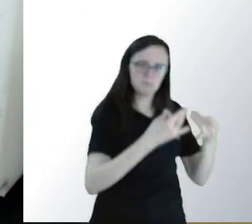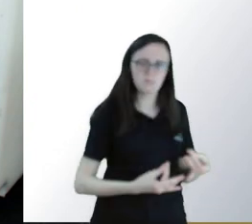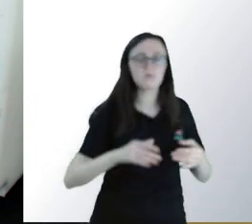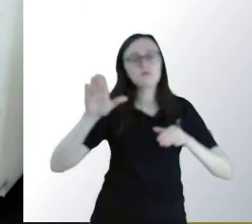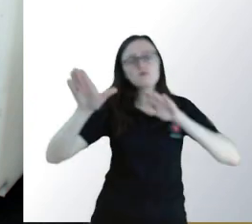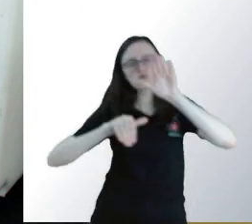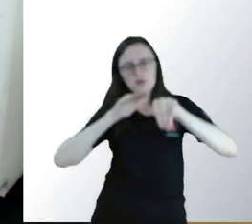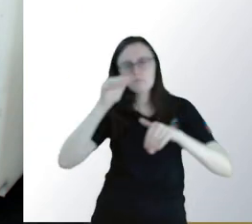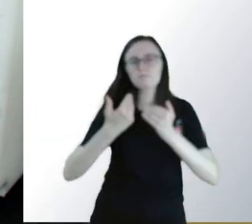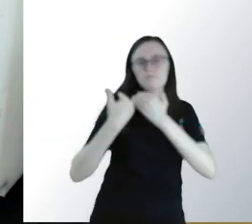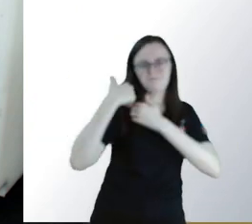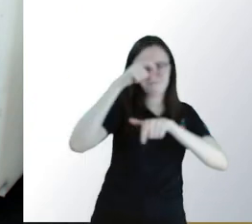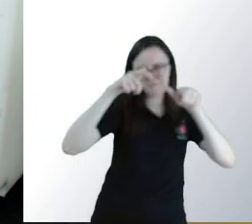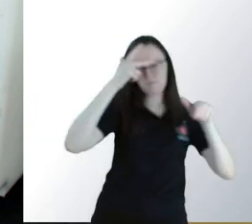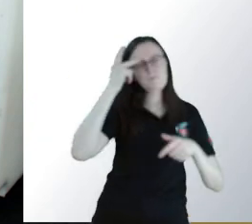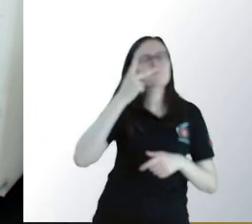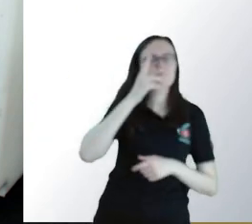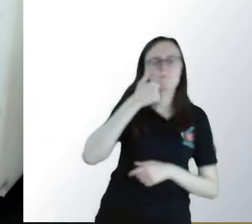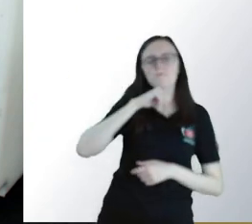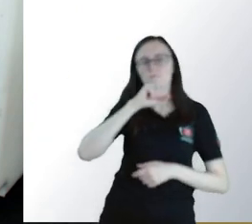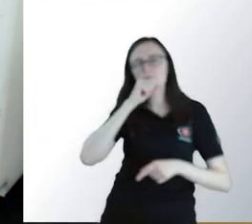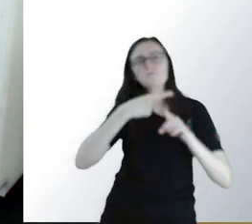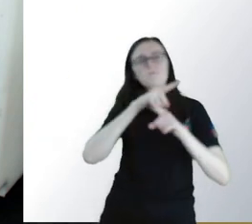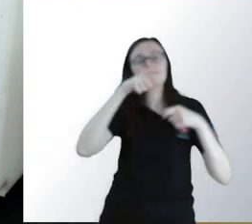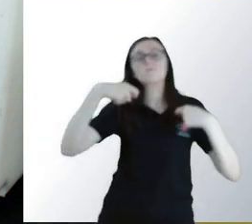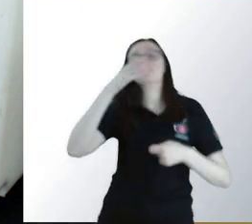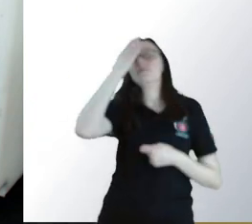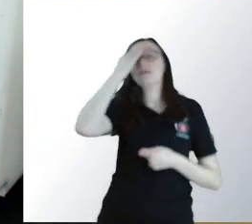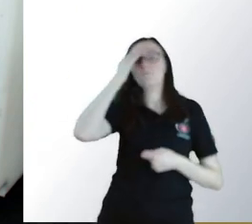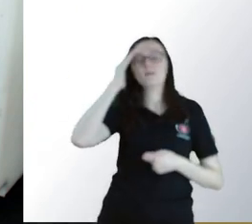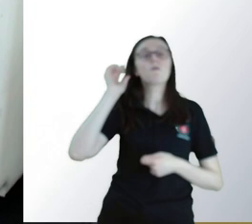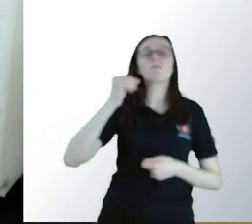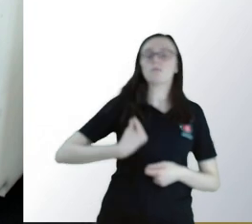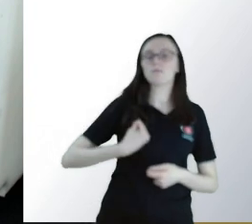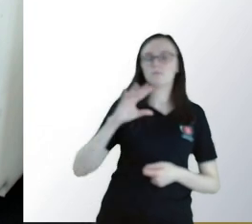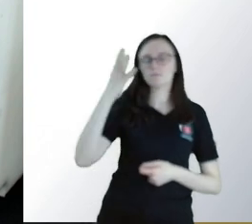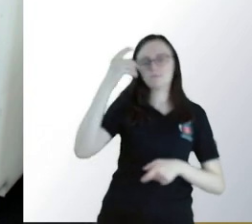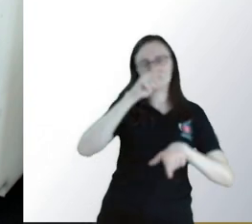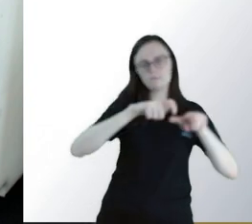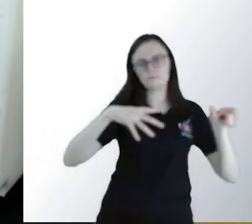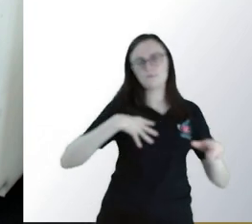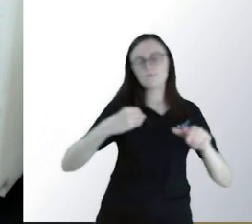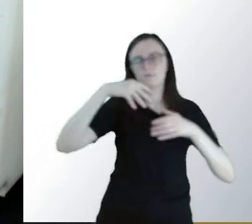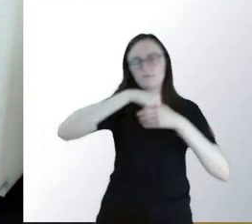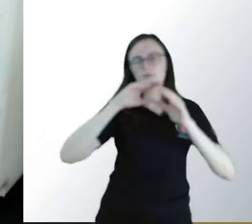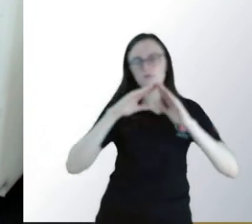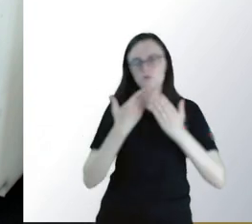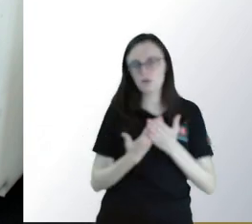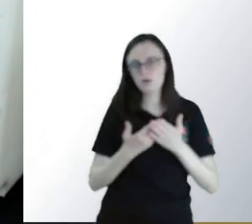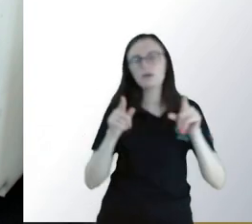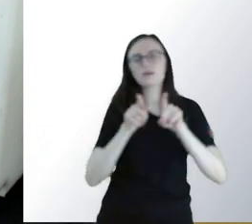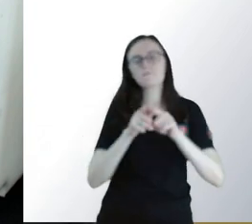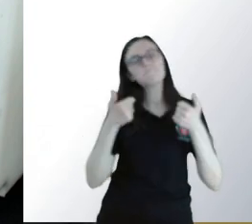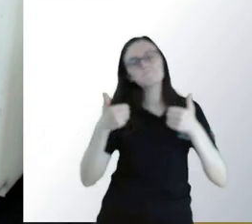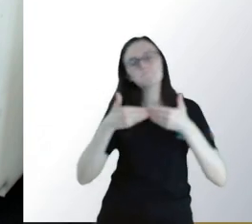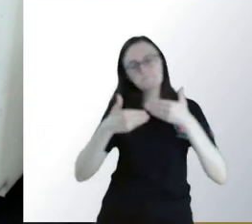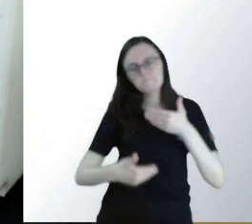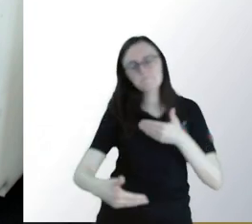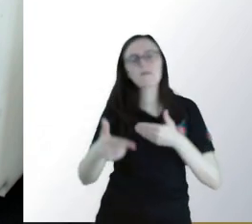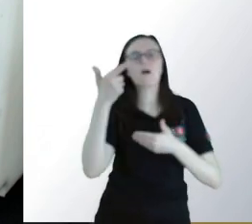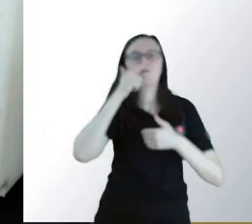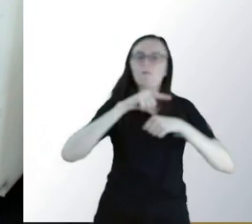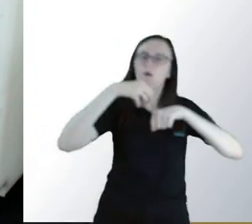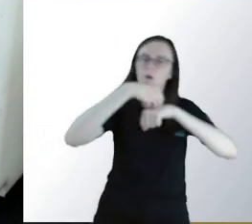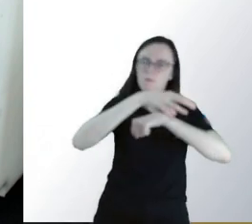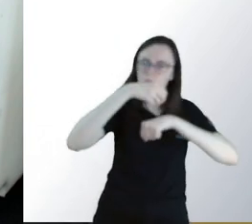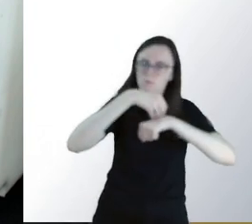pais à responsabilidade, com certeza, porque esses pais têm que saber o que está acontecendo com os seus filhos dentro da escola. E daí, sim,